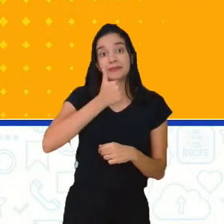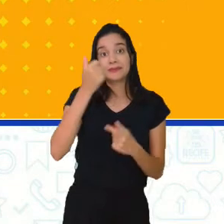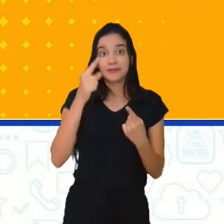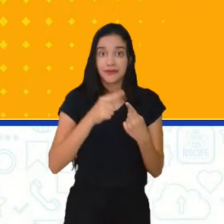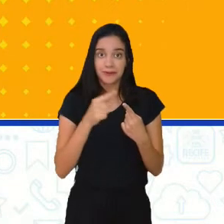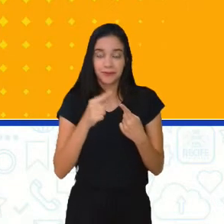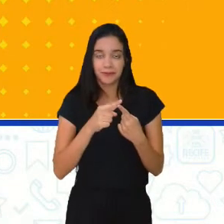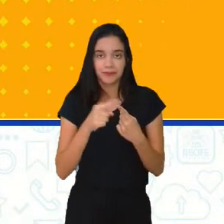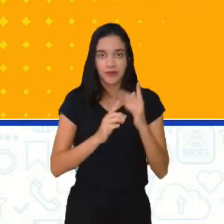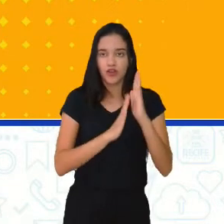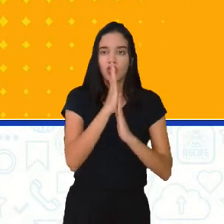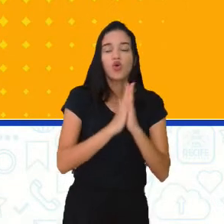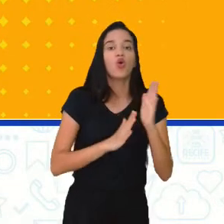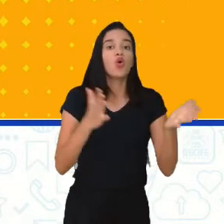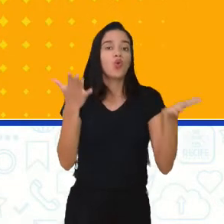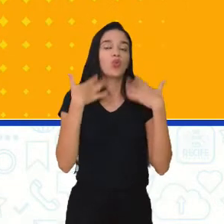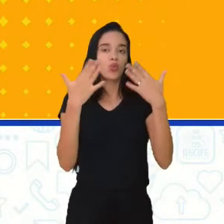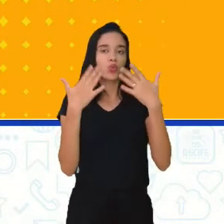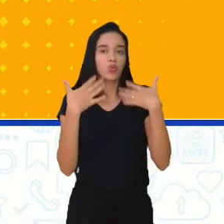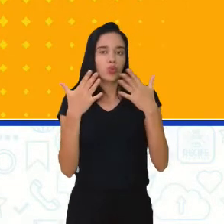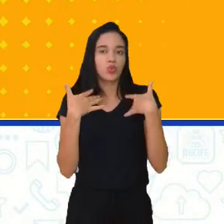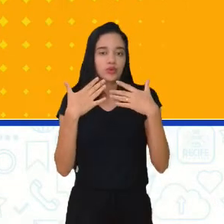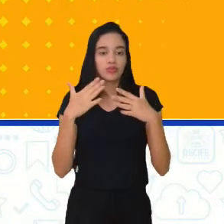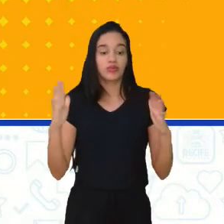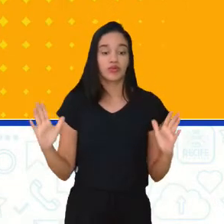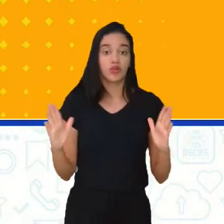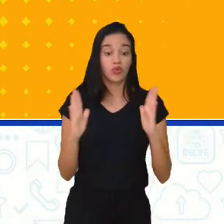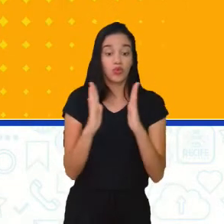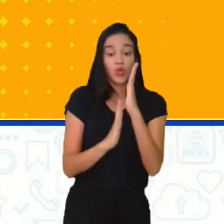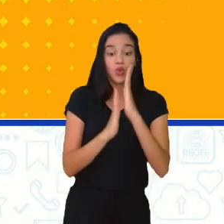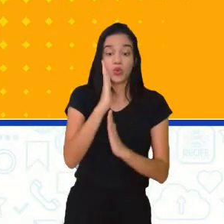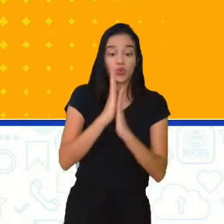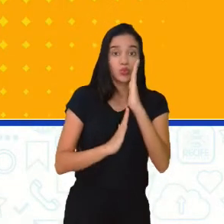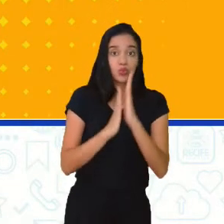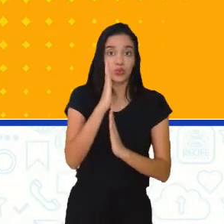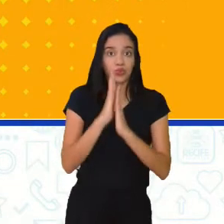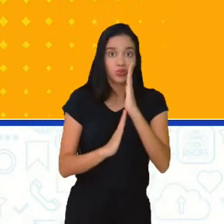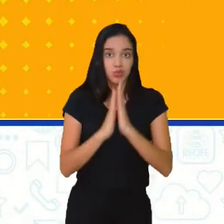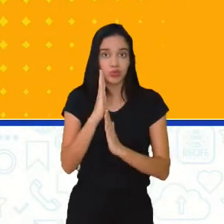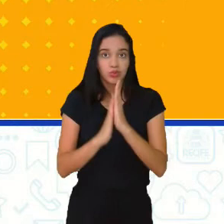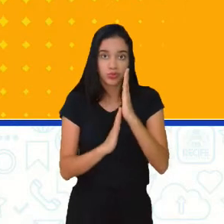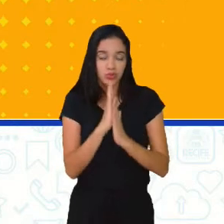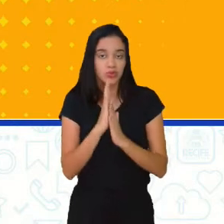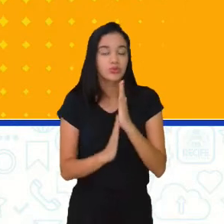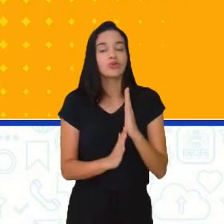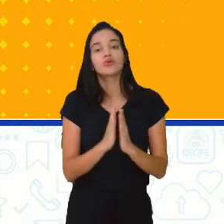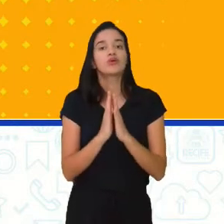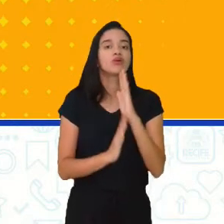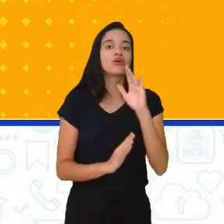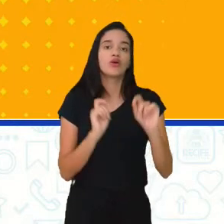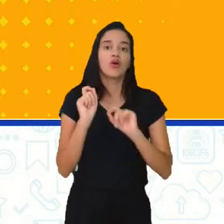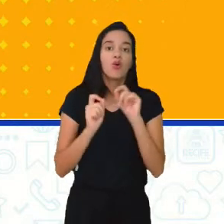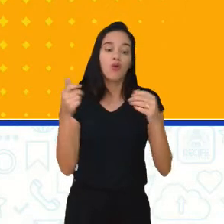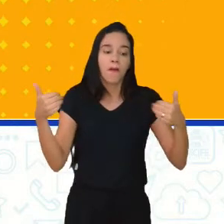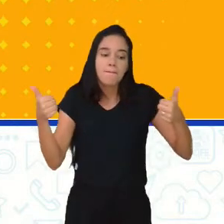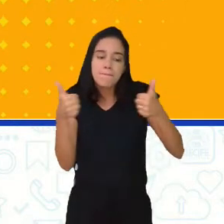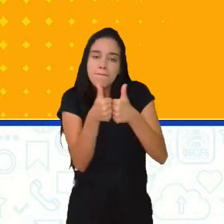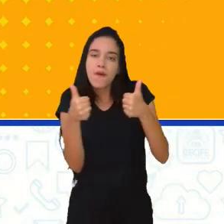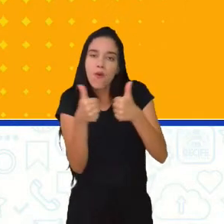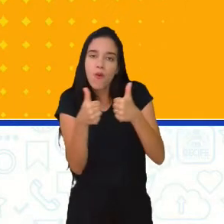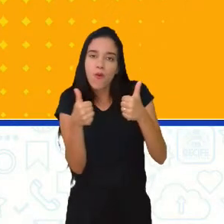condução. O calor é passado de um corpo para outro através de